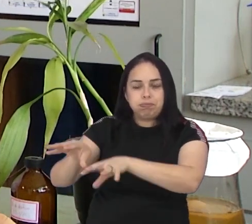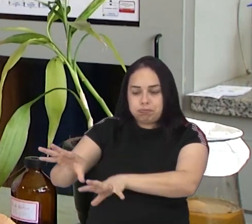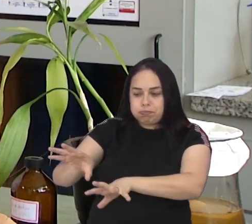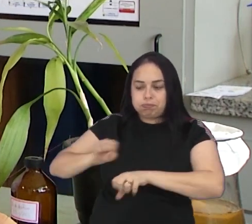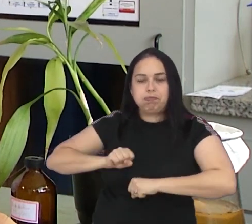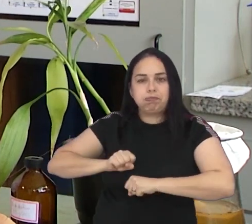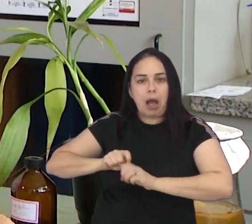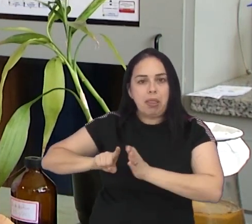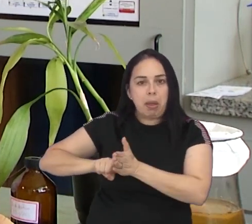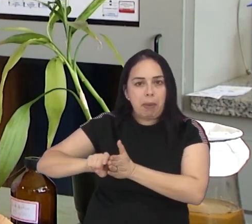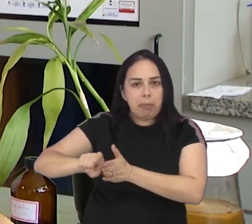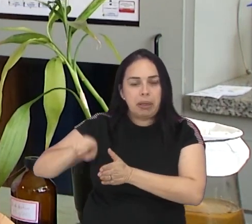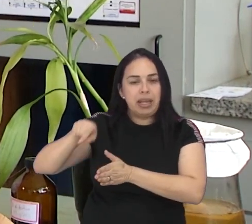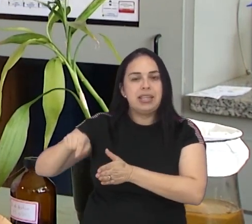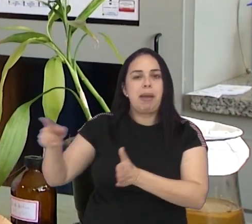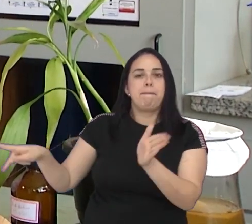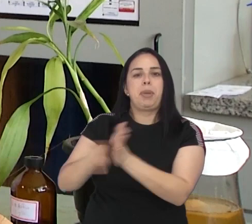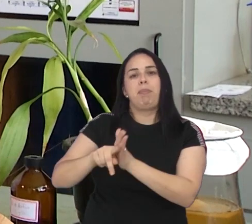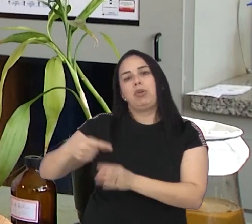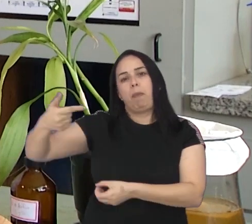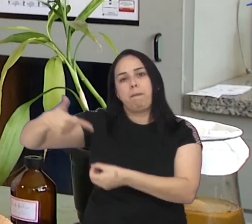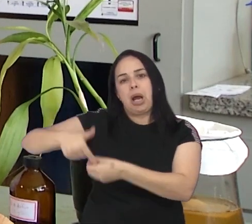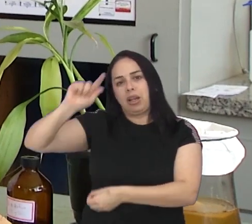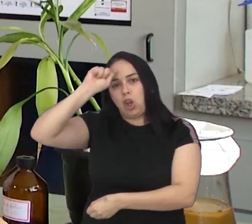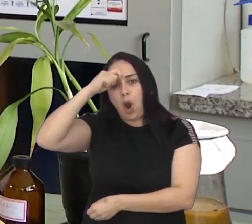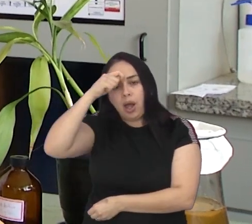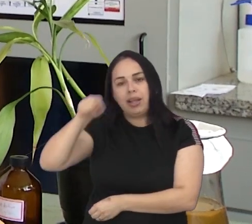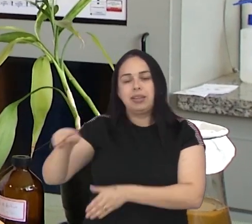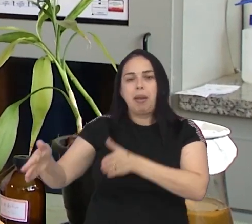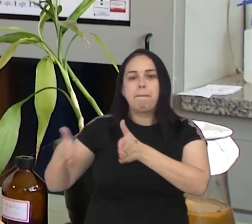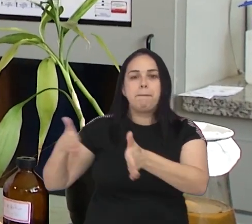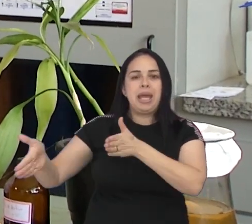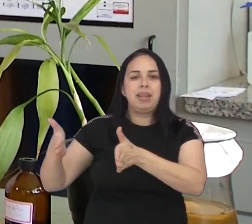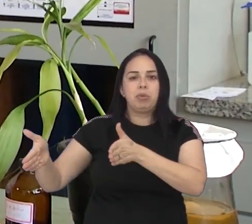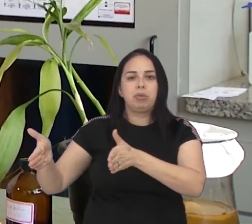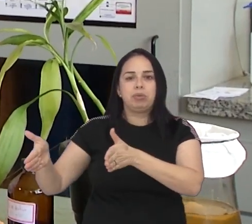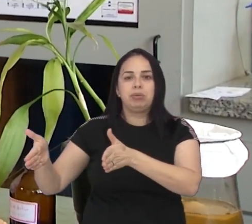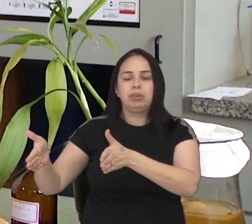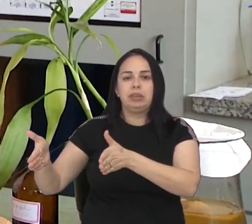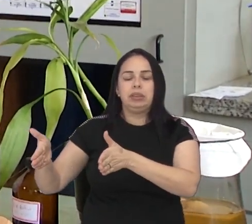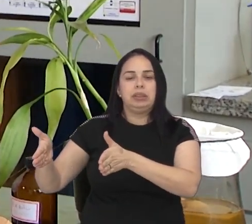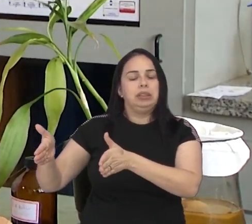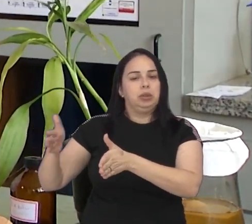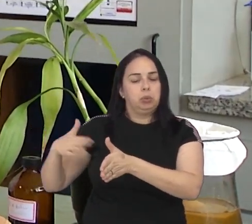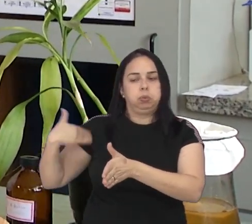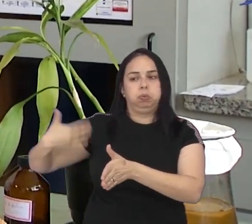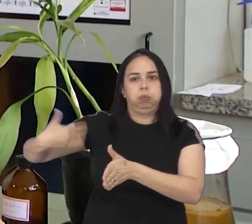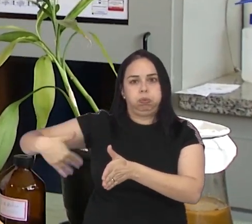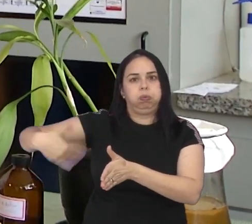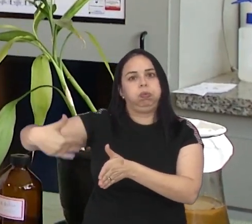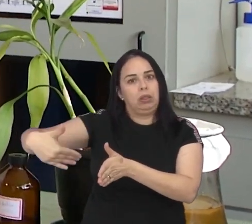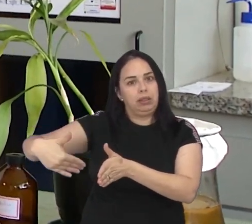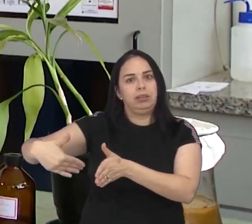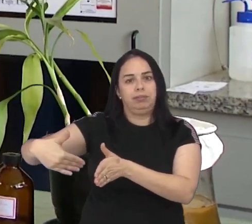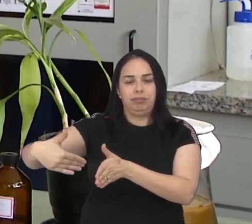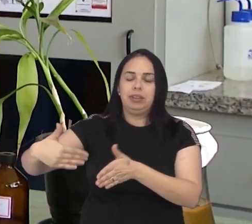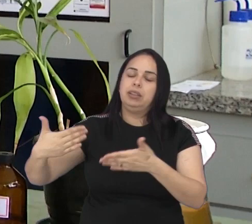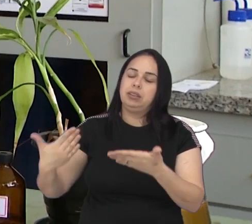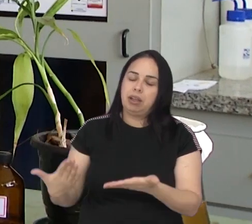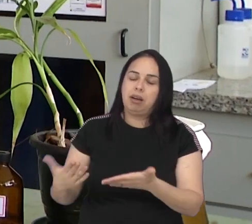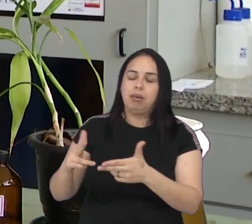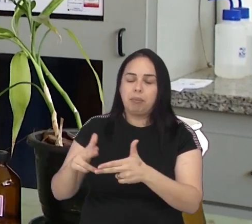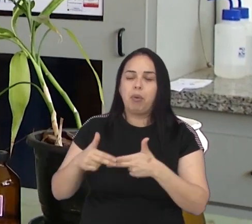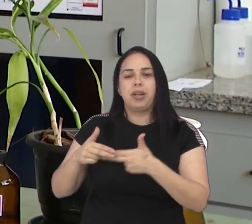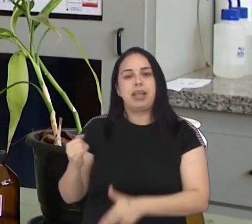plásticos que são oriundos do petróleo, eles têm um tempo de vida muito maior do que a gente imaginou.